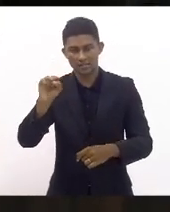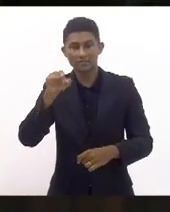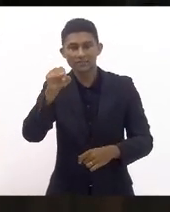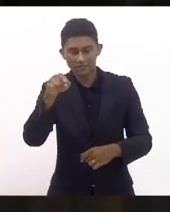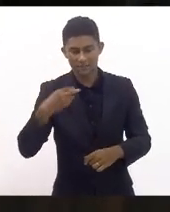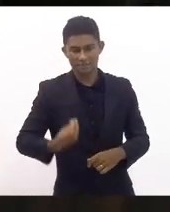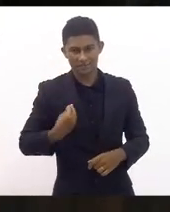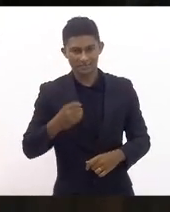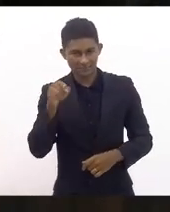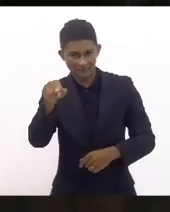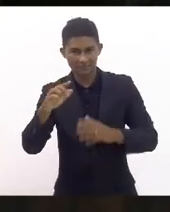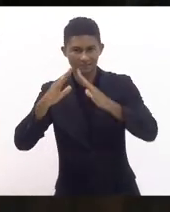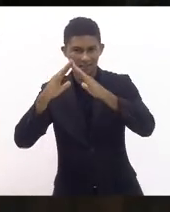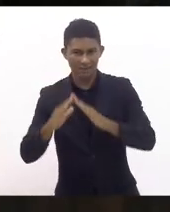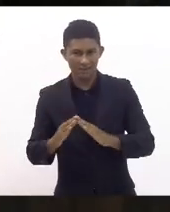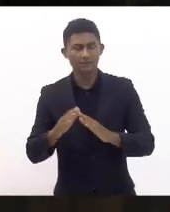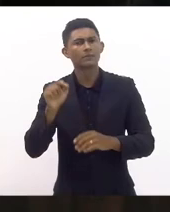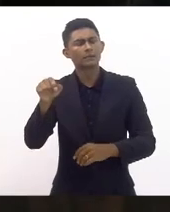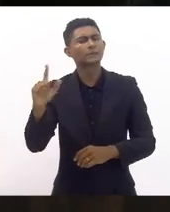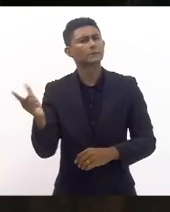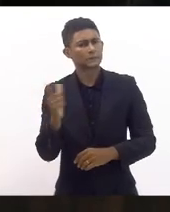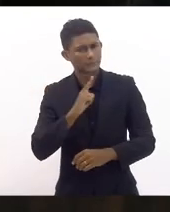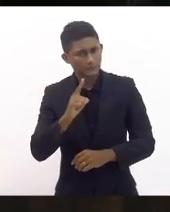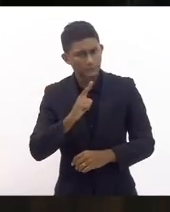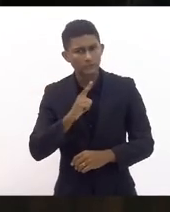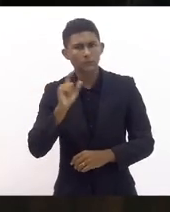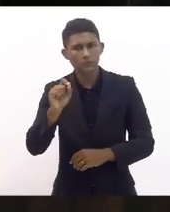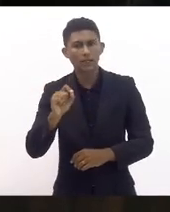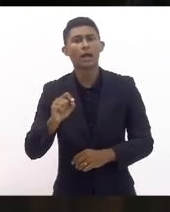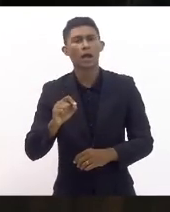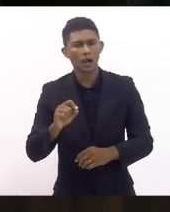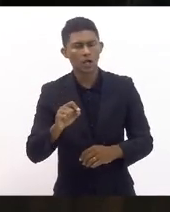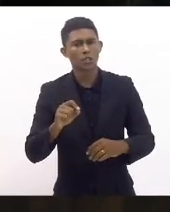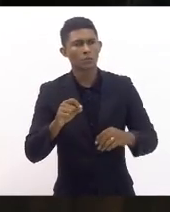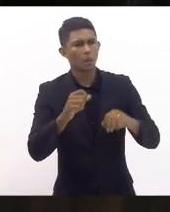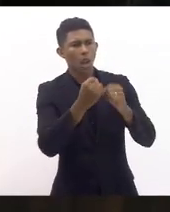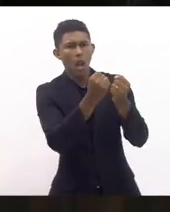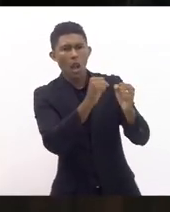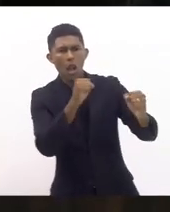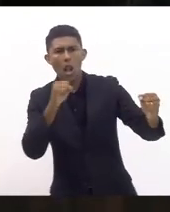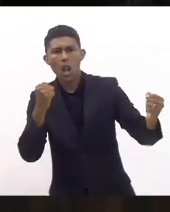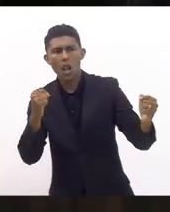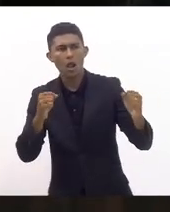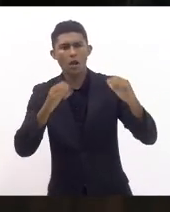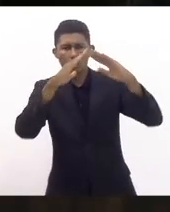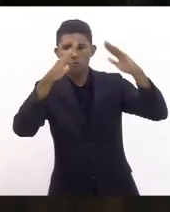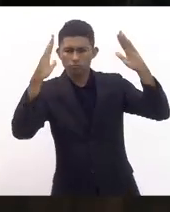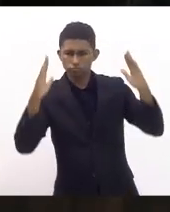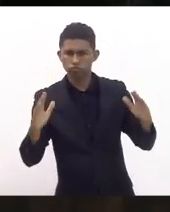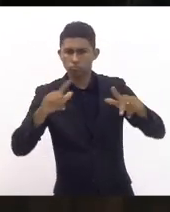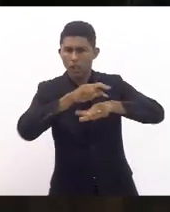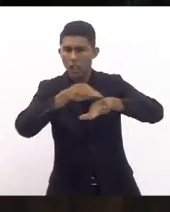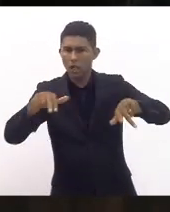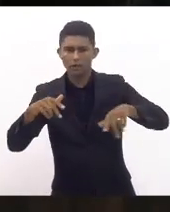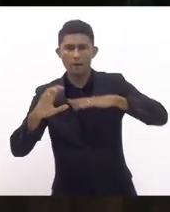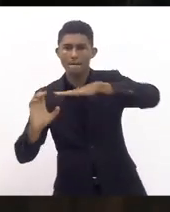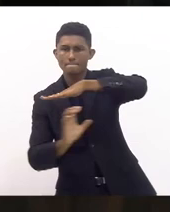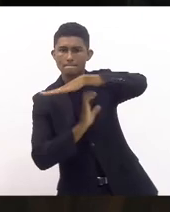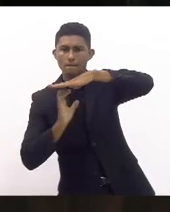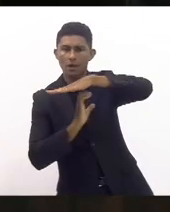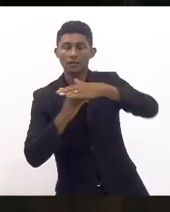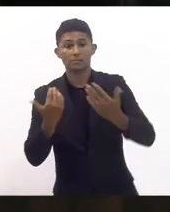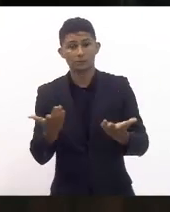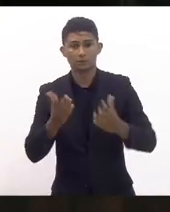onde nós temos o maior metro quadrado de galpões, então se demanda muito. E o empresário tem